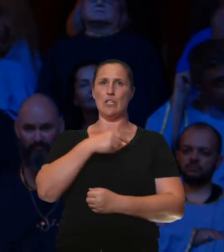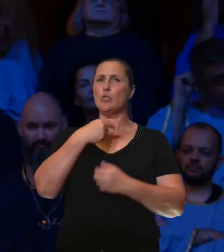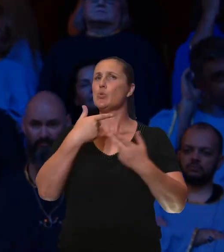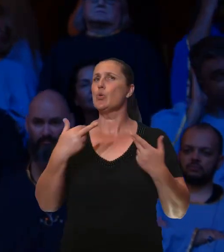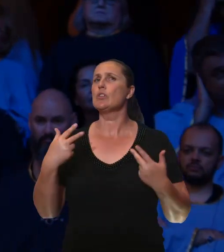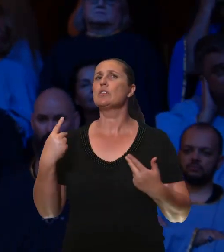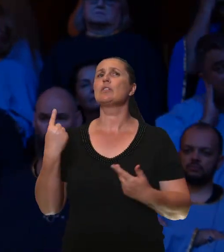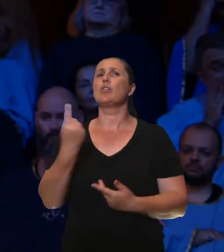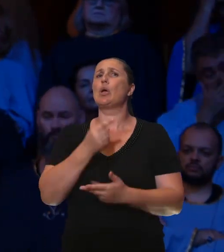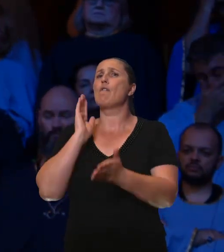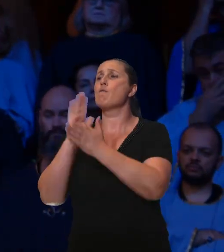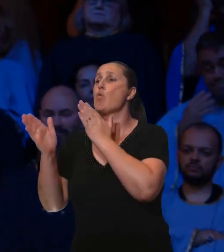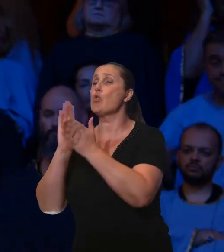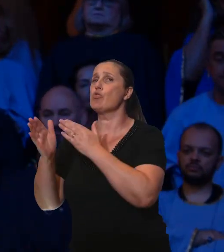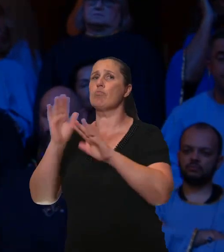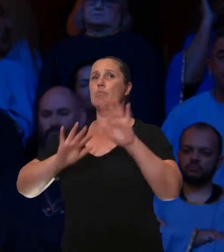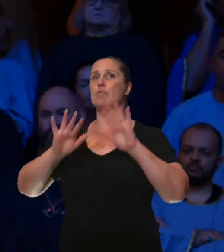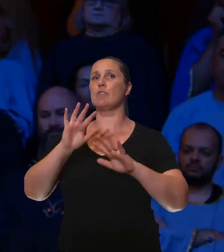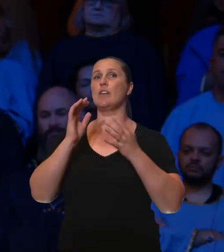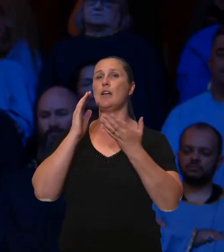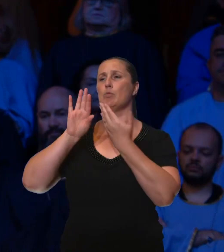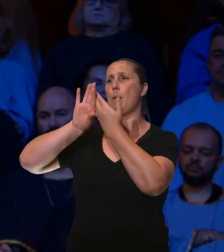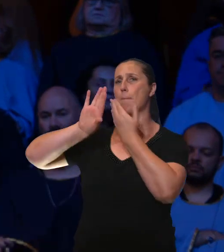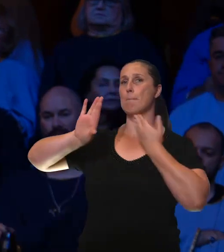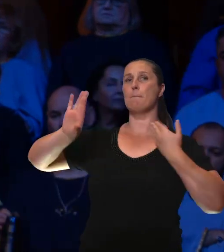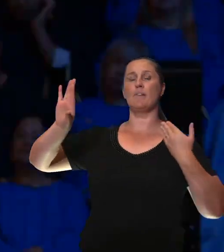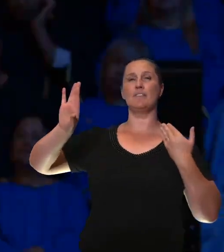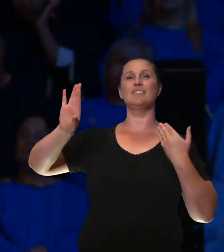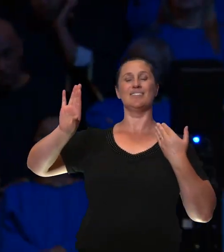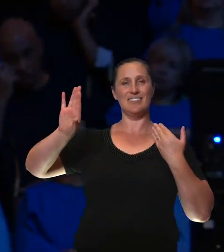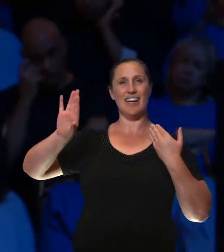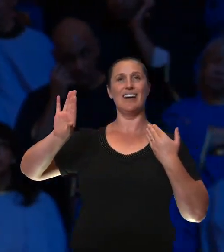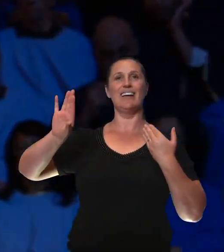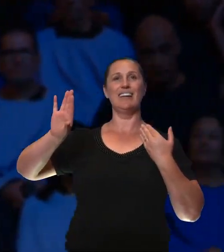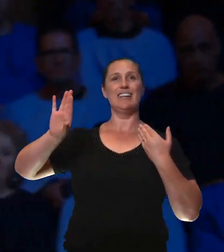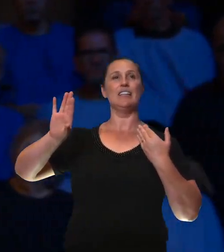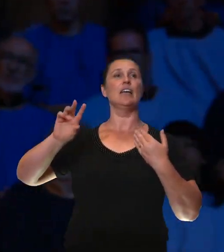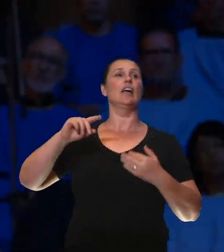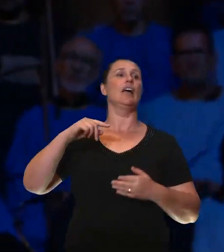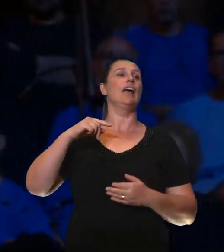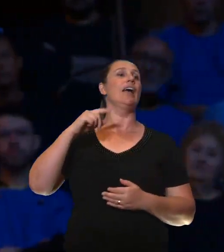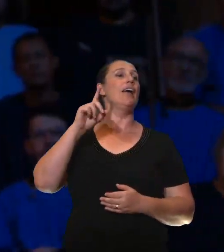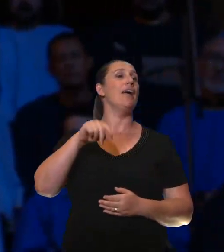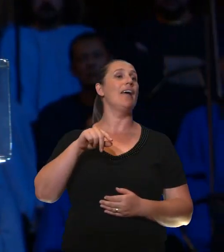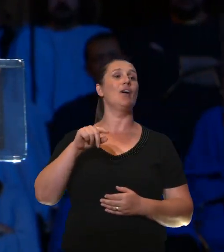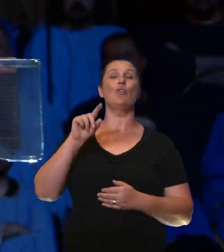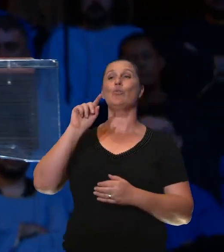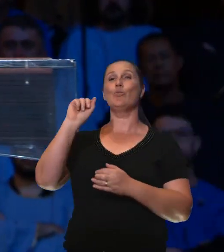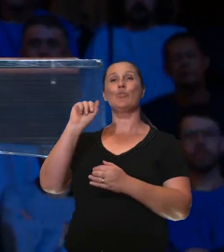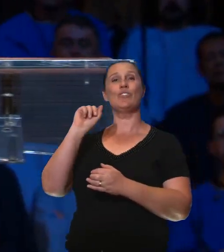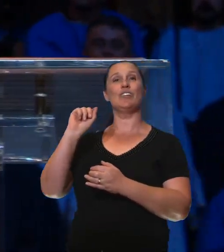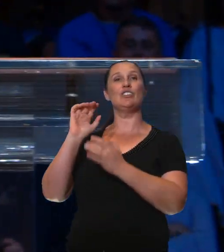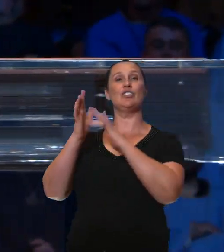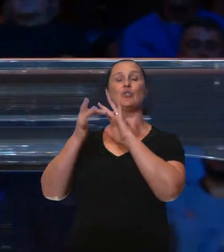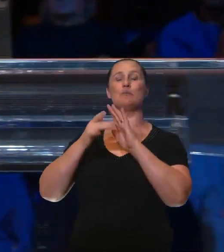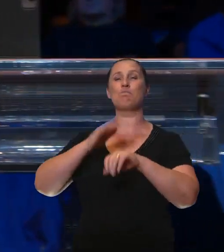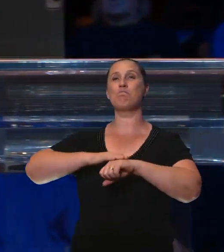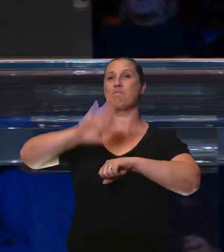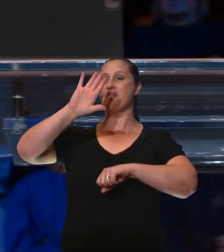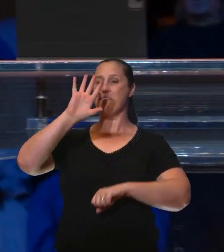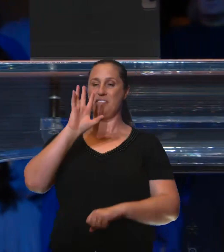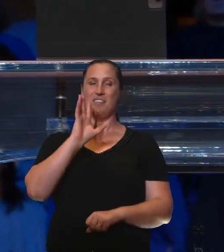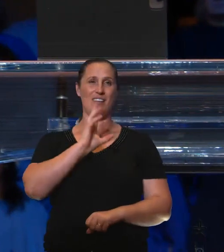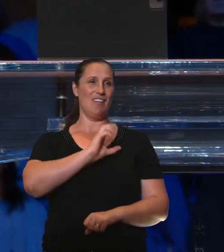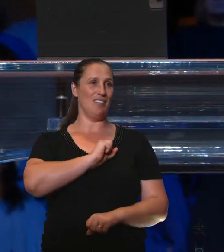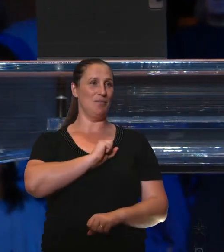fugimos, daquilo que nós mais queremos nos afastar, é aquilo que mais atrai o coração de Jesus, porque ele se move